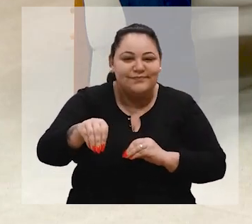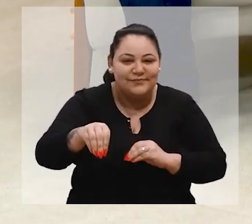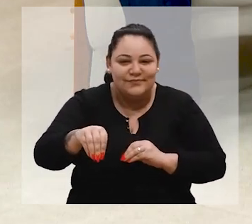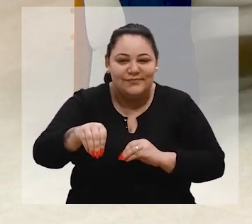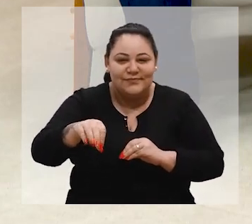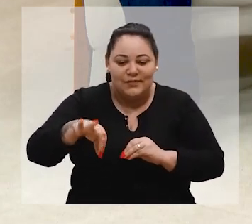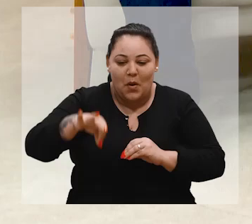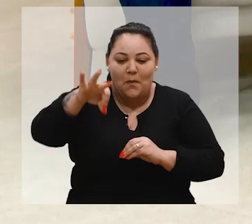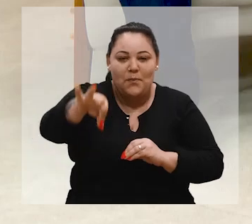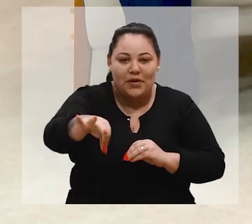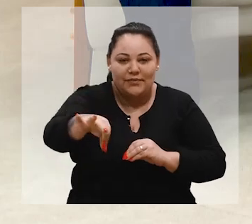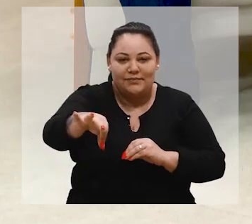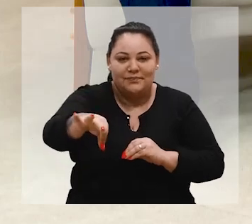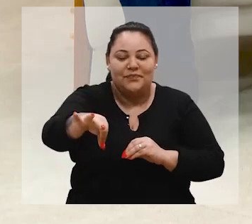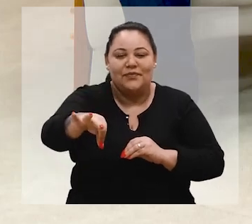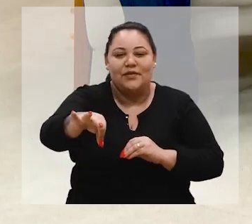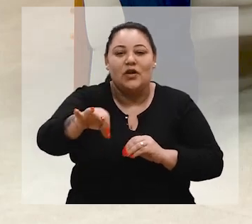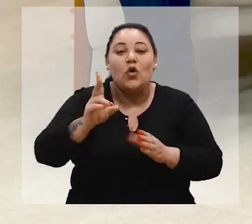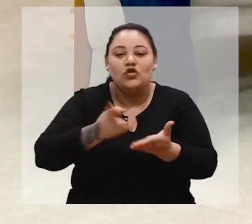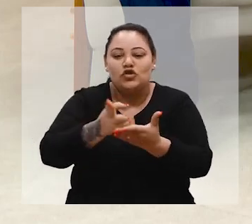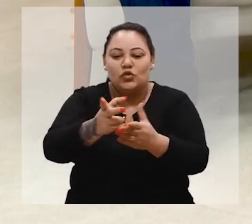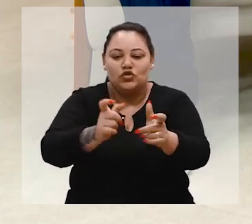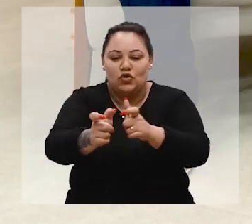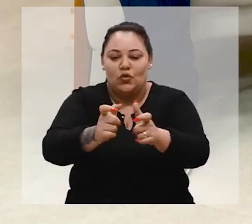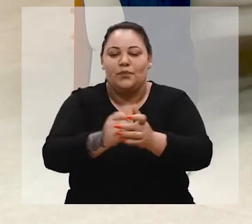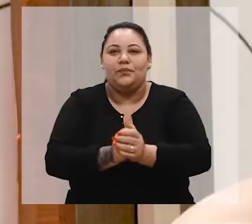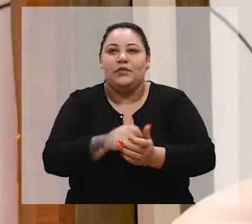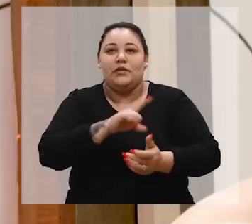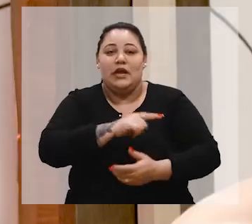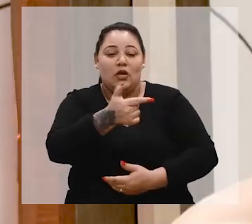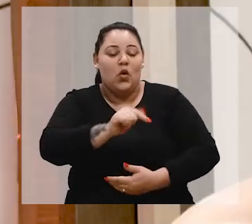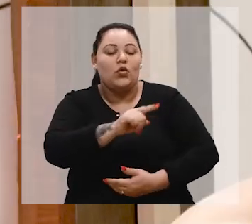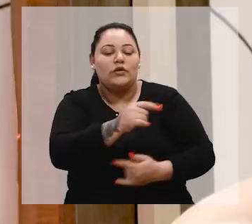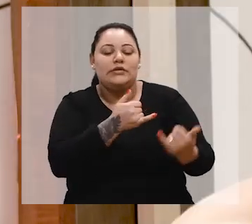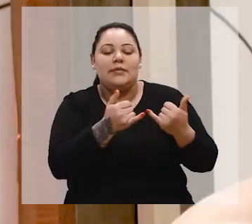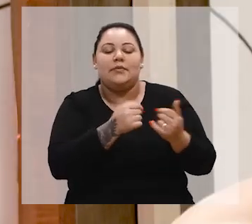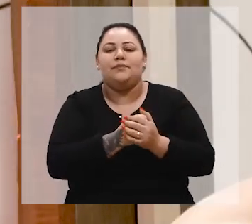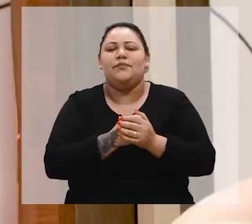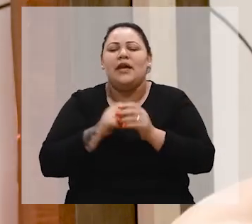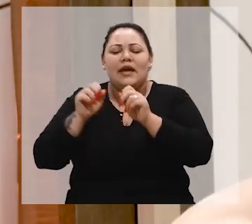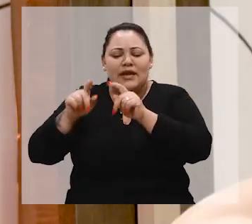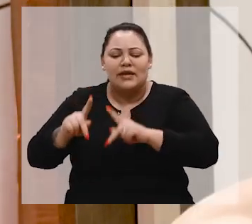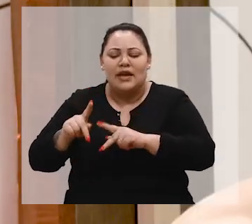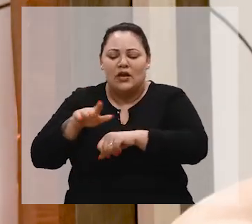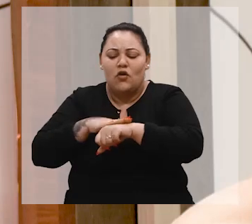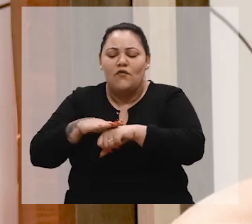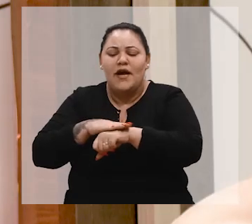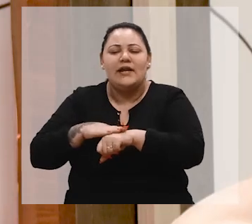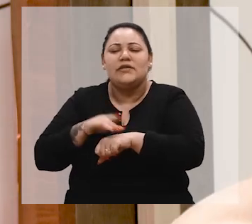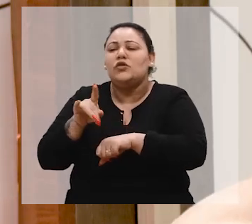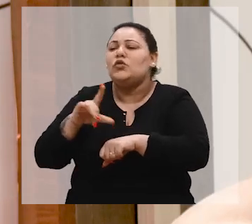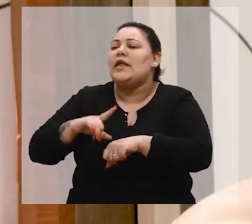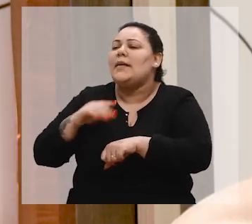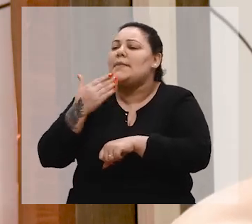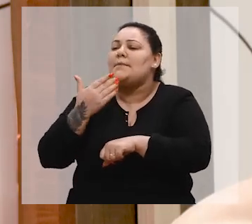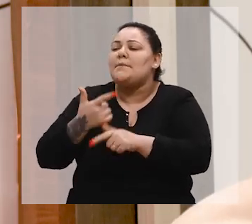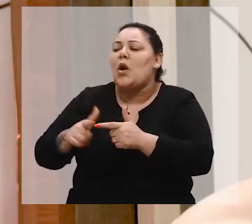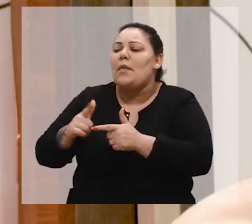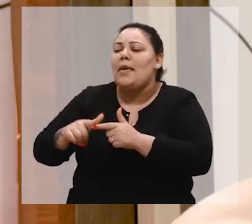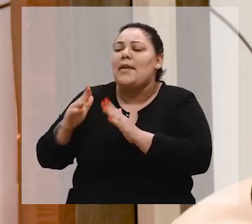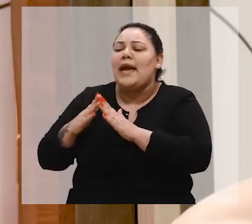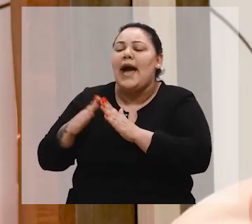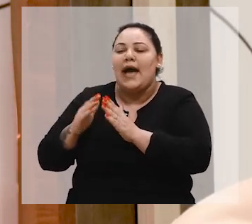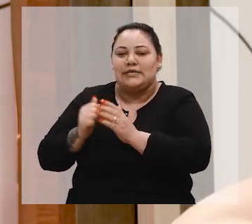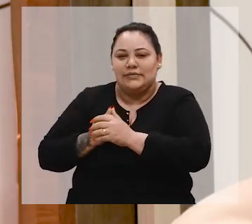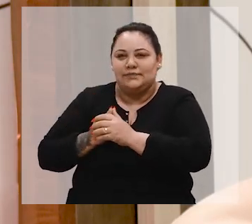casa. Então, a gente tem situações, um outro exemplo, com quem você conversa quando tem um problema. É